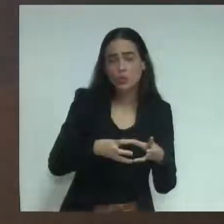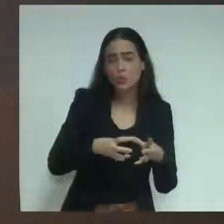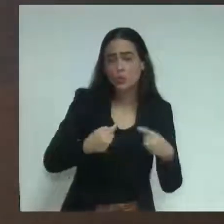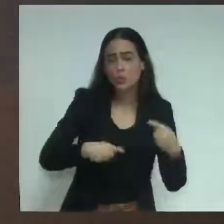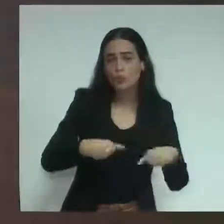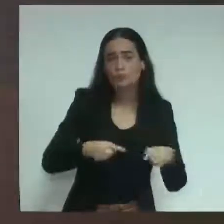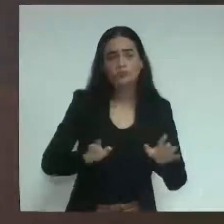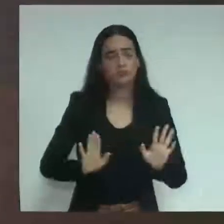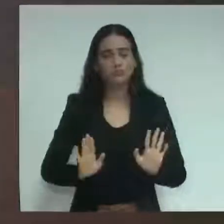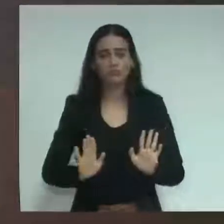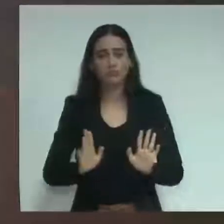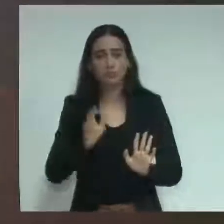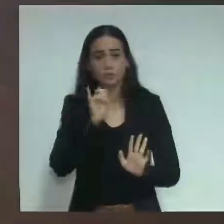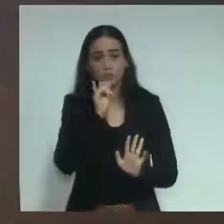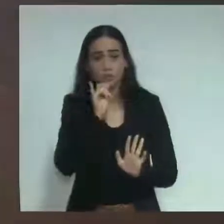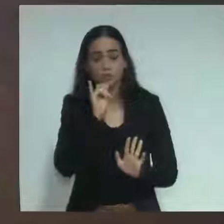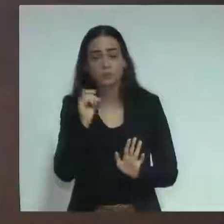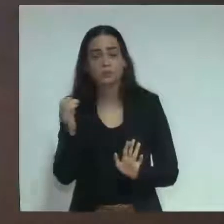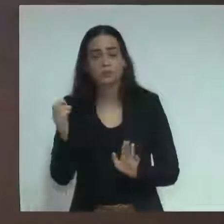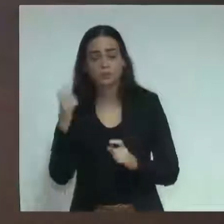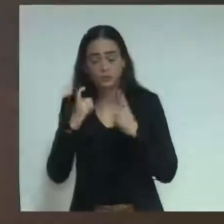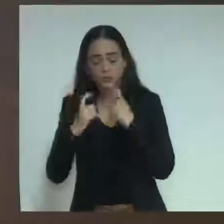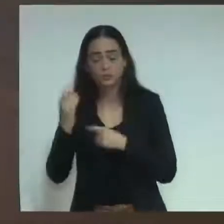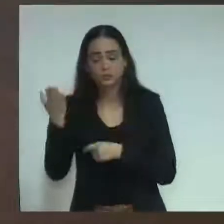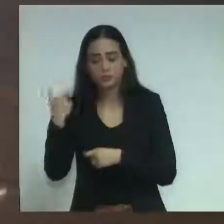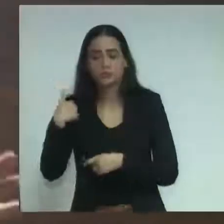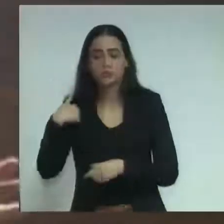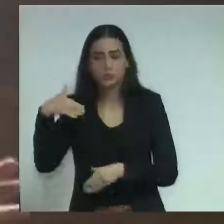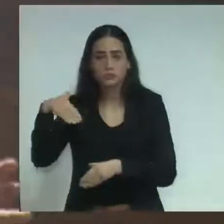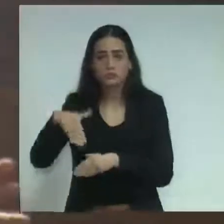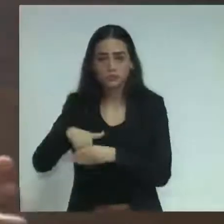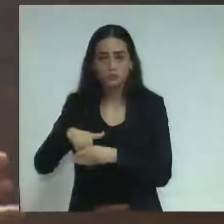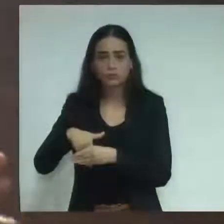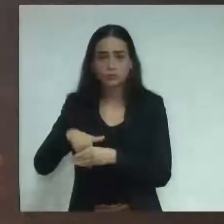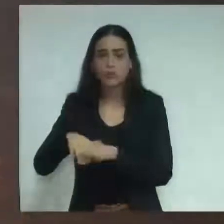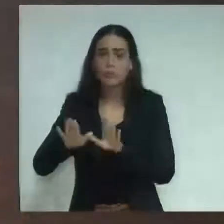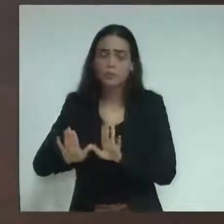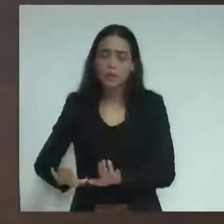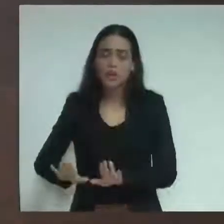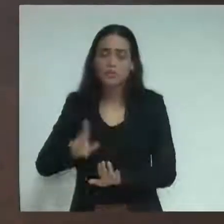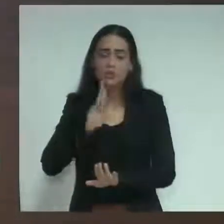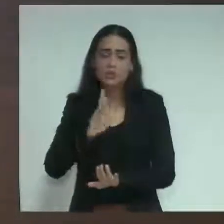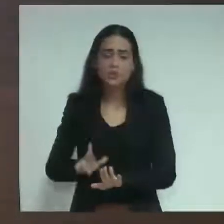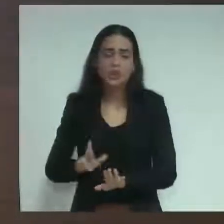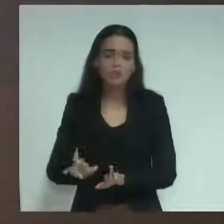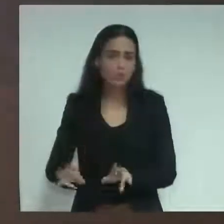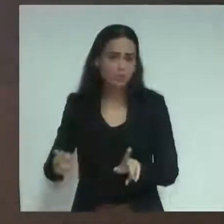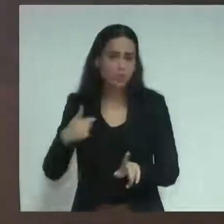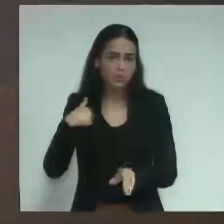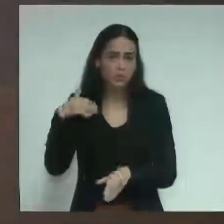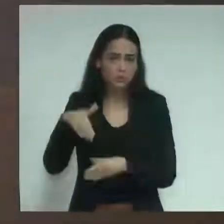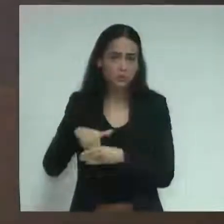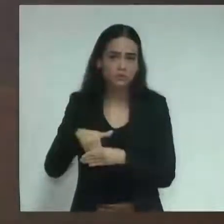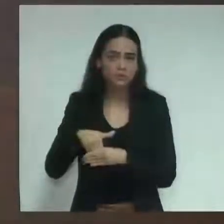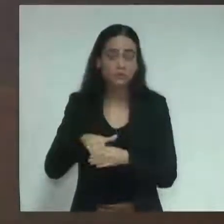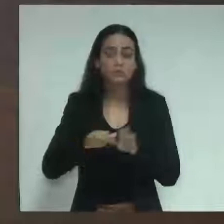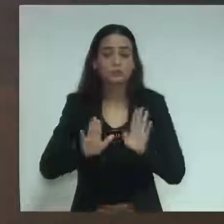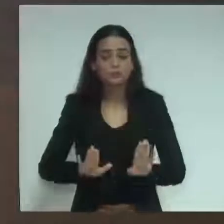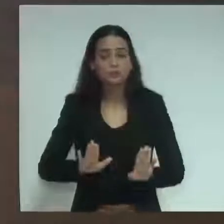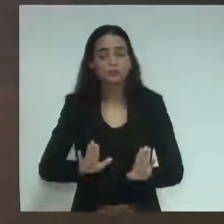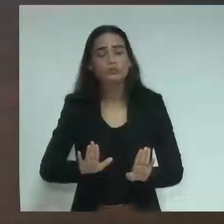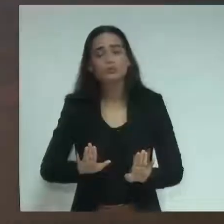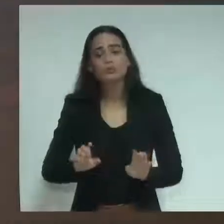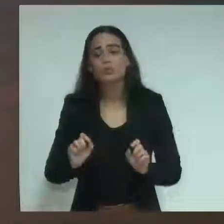aqui de ter votado e não ter alcançado aquilo que eu acreditava o resultado principal. Mas também não consigo entender que a